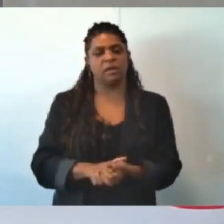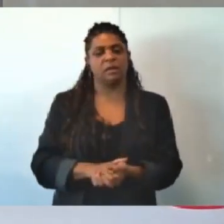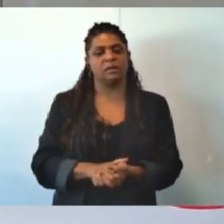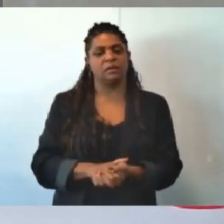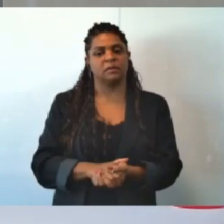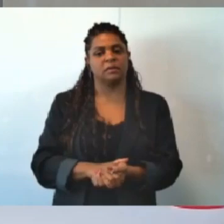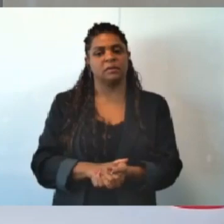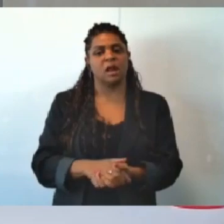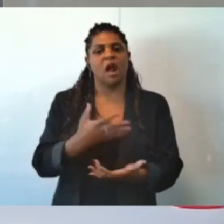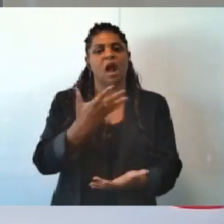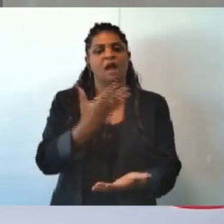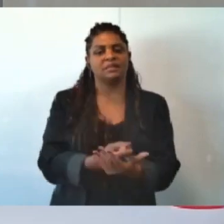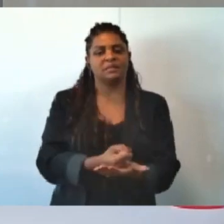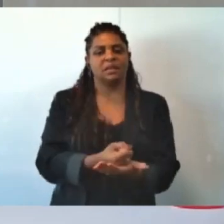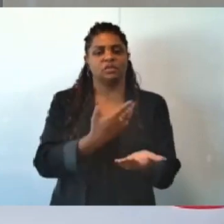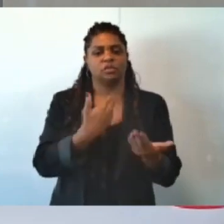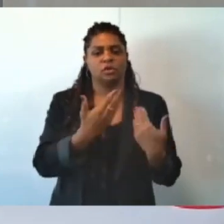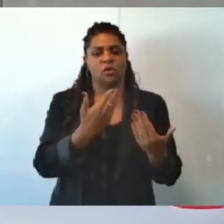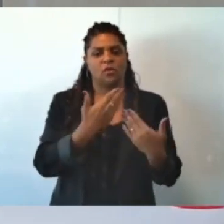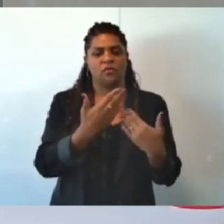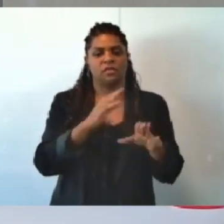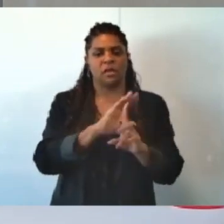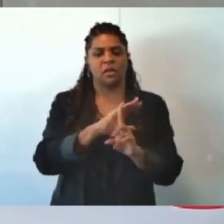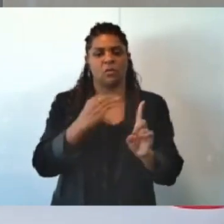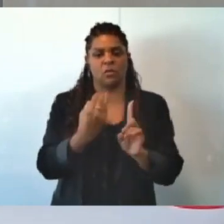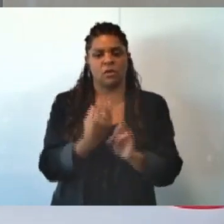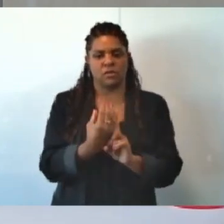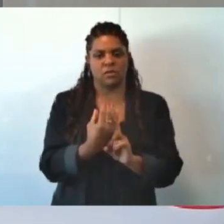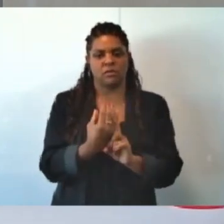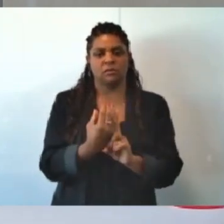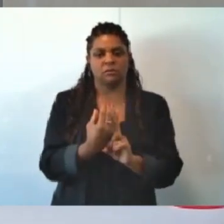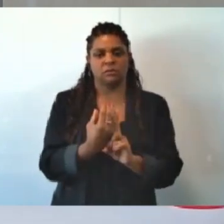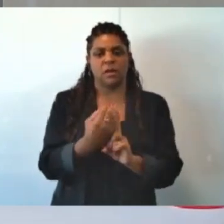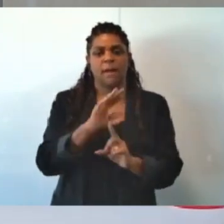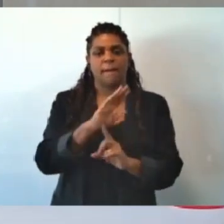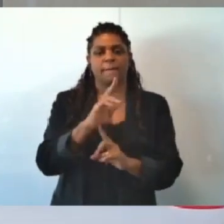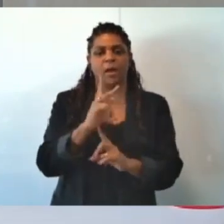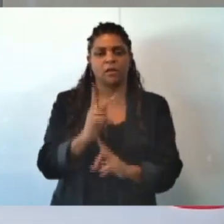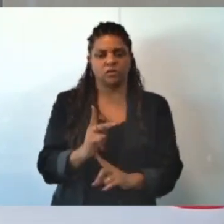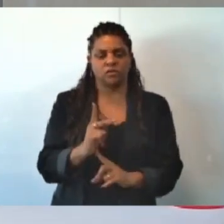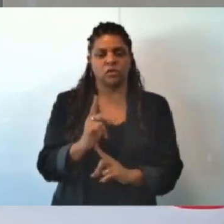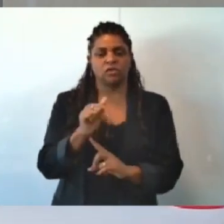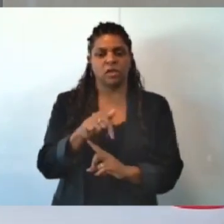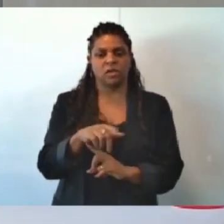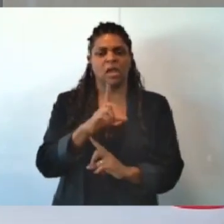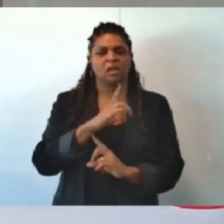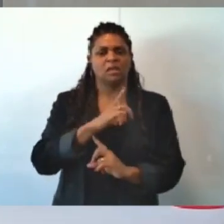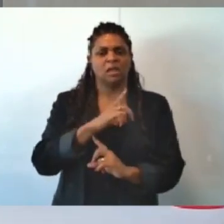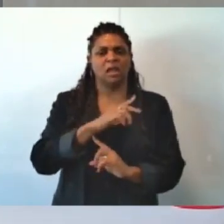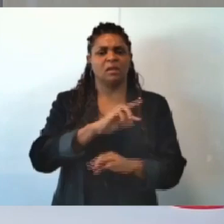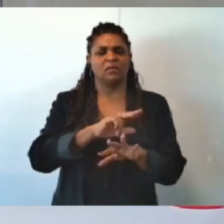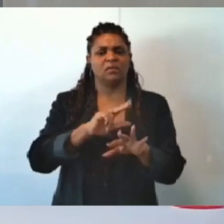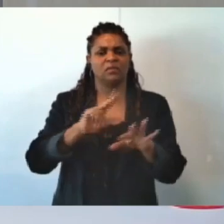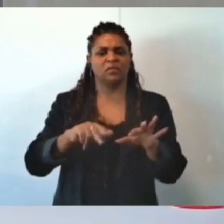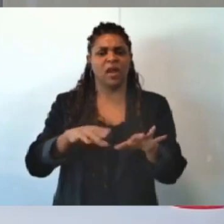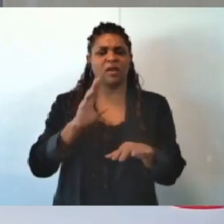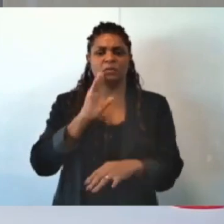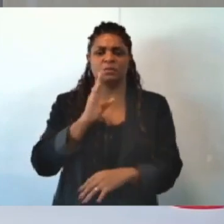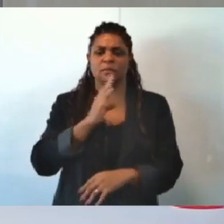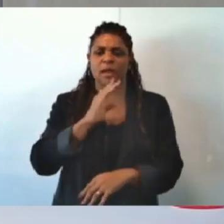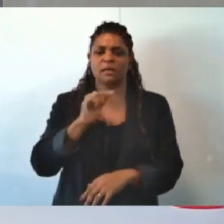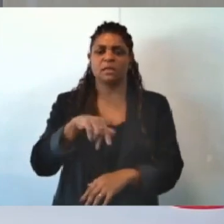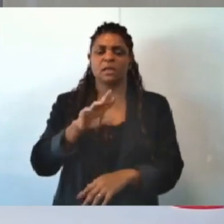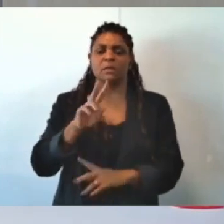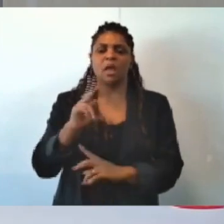aceite a conversar com a comunidade. Eu acho que Belo Horizonte, né, nós temos muitos bares na cidade, somos conhecidos